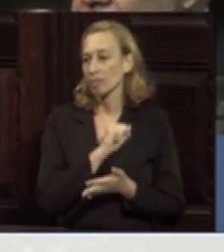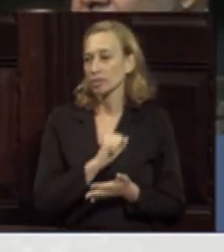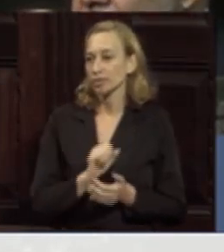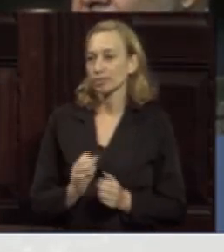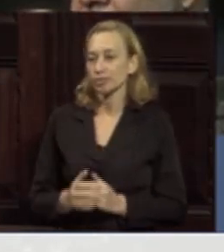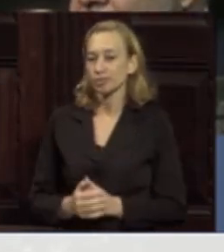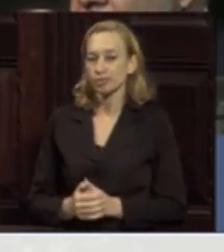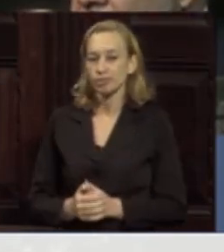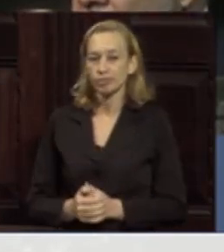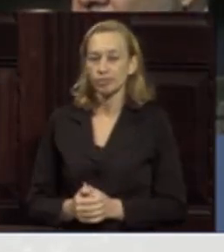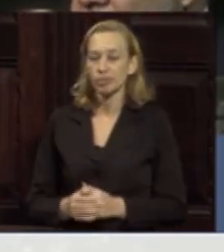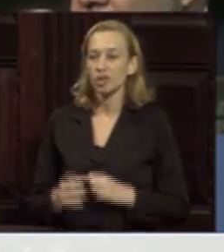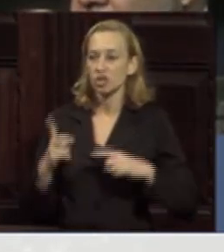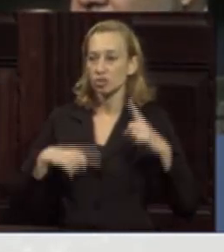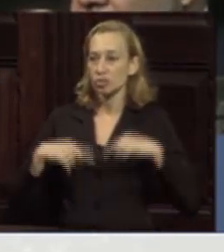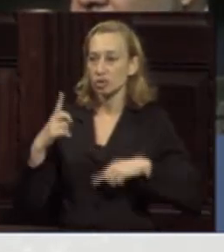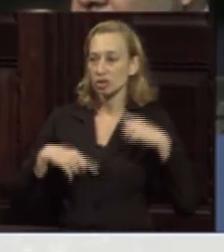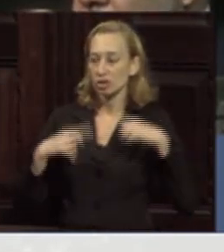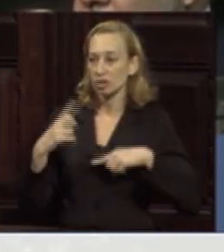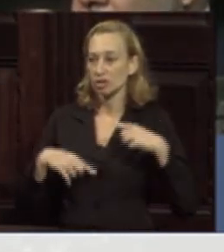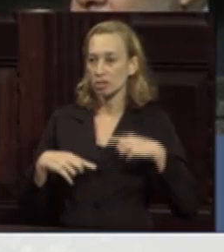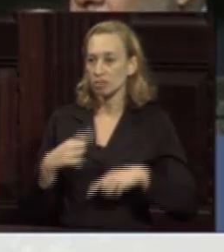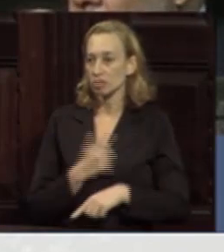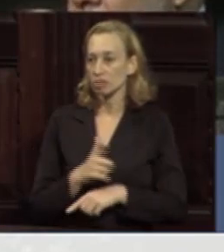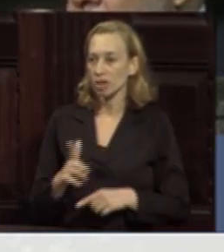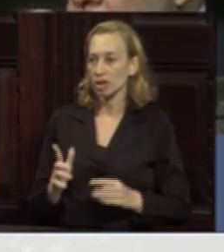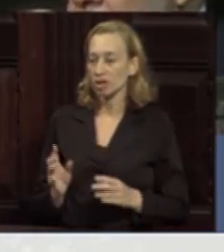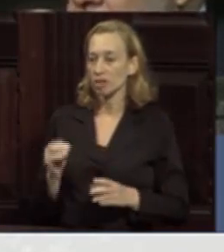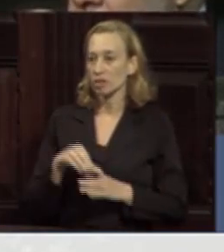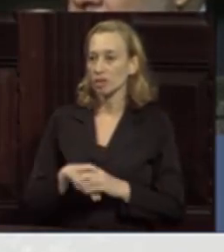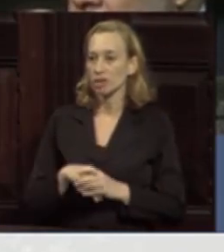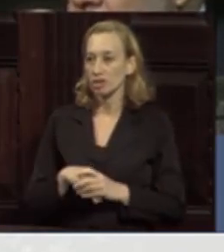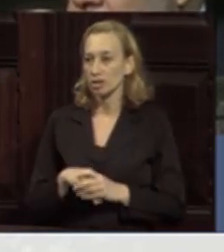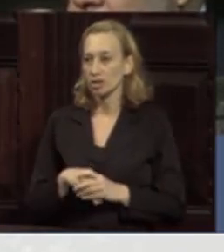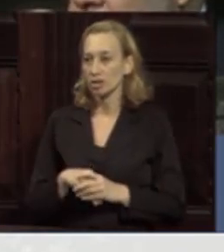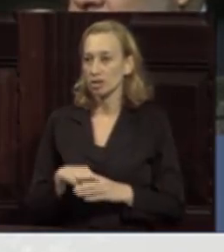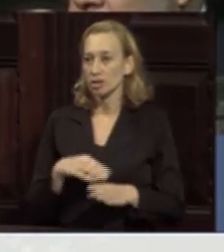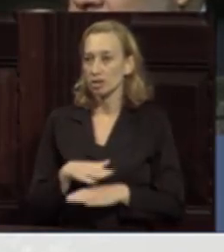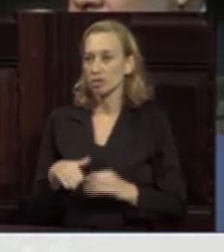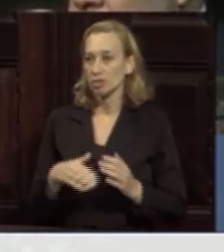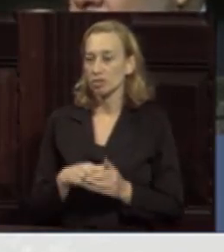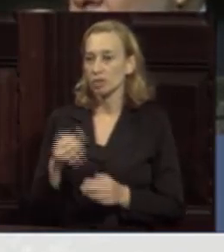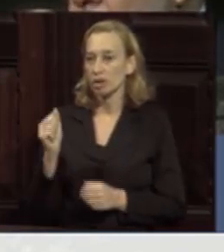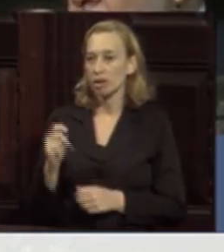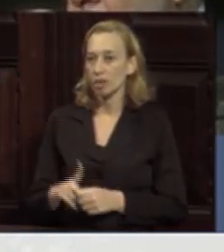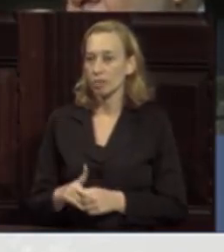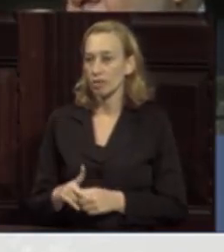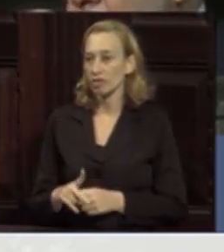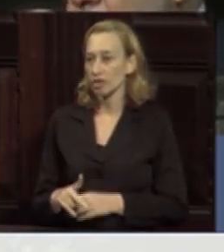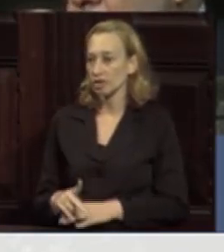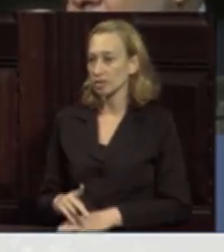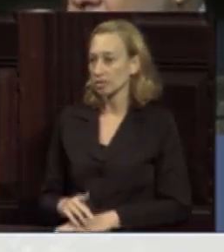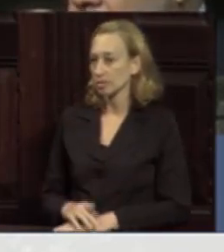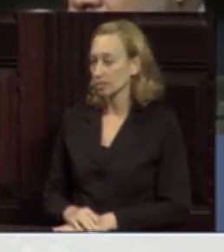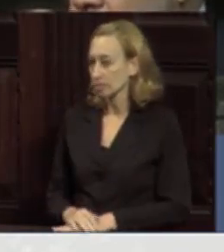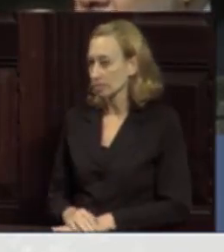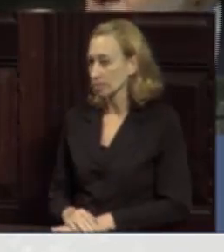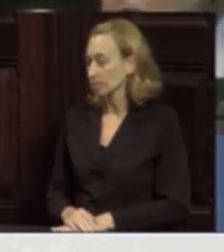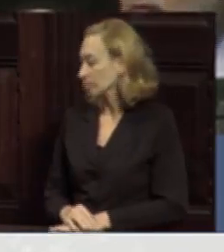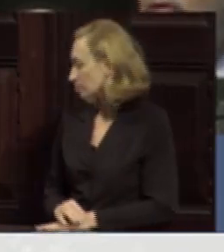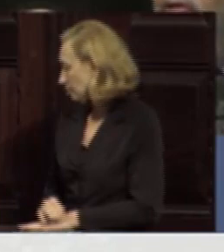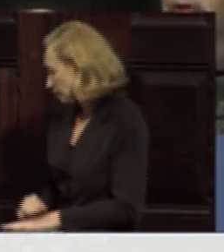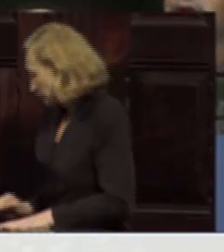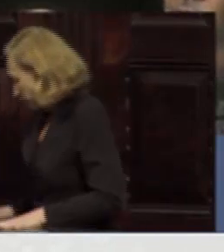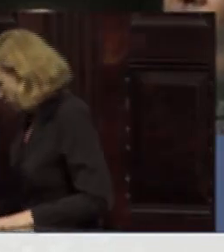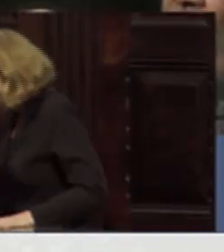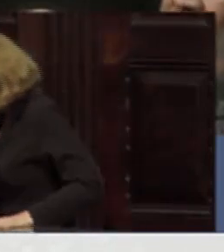Janeiro. Em discussão. Não havendo quem queira discutir, em votação. Se for favorável, permaneçam como estão. Aprovado, vai